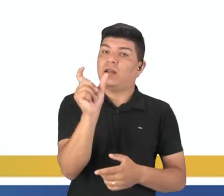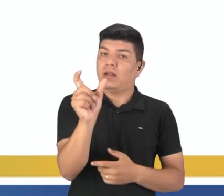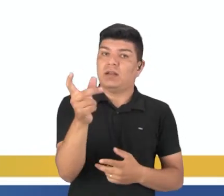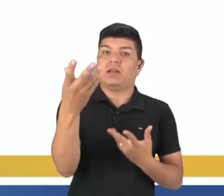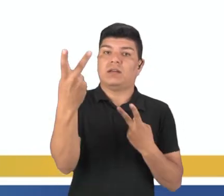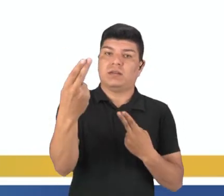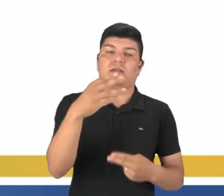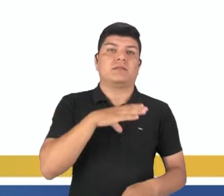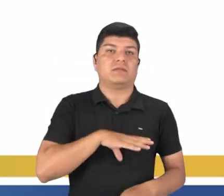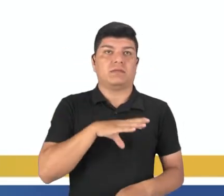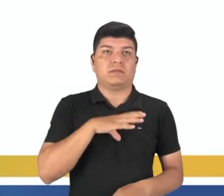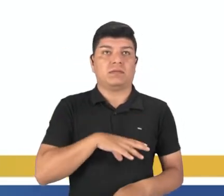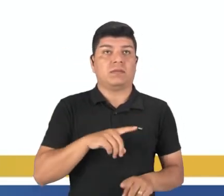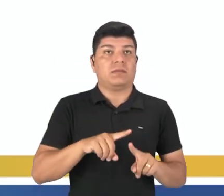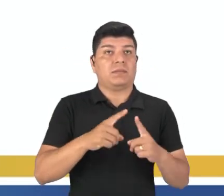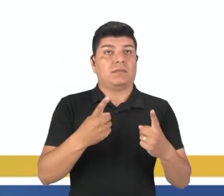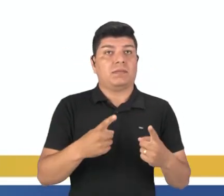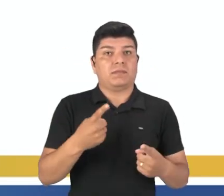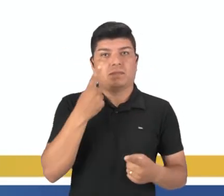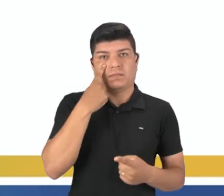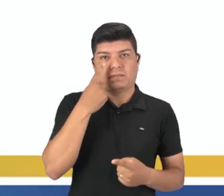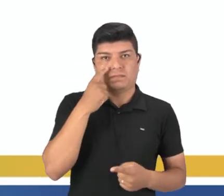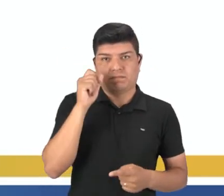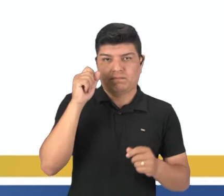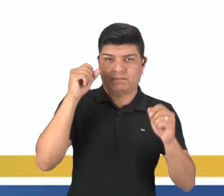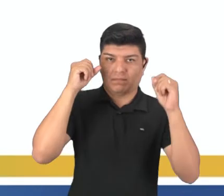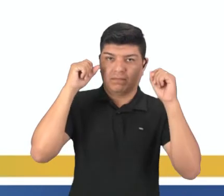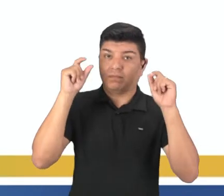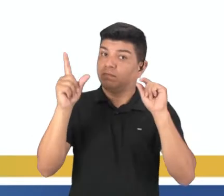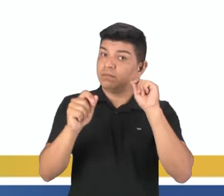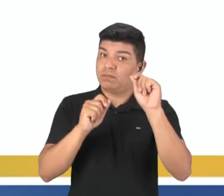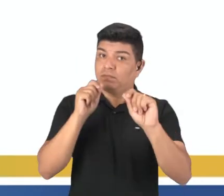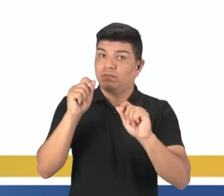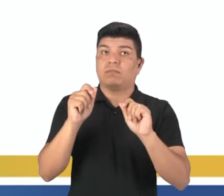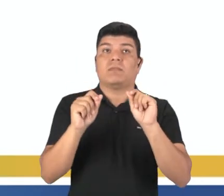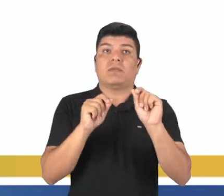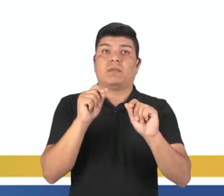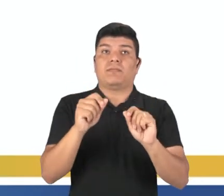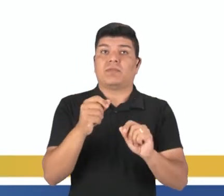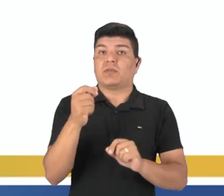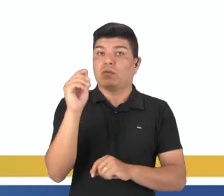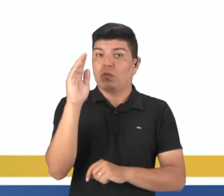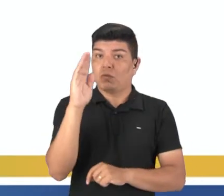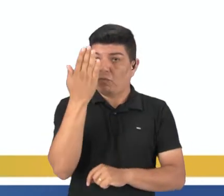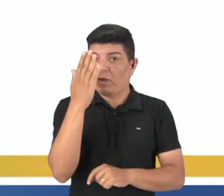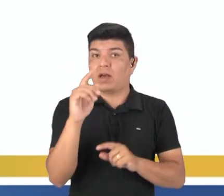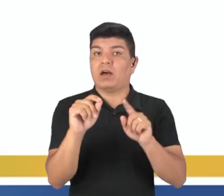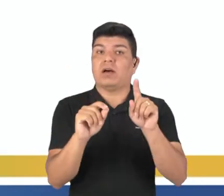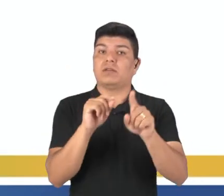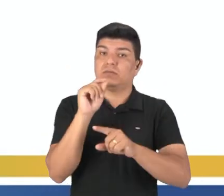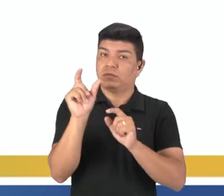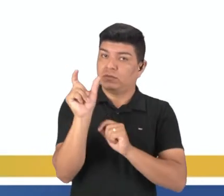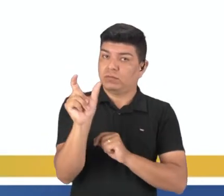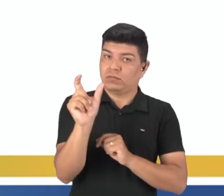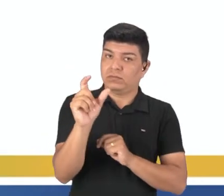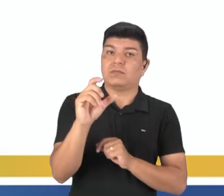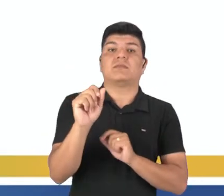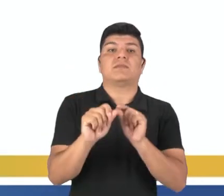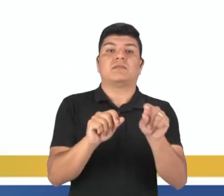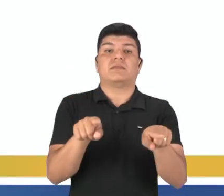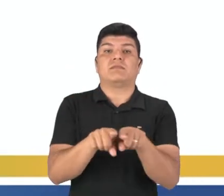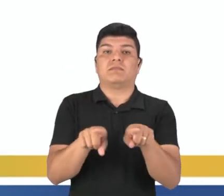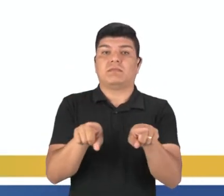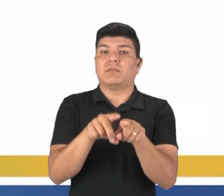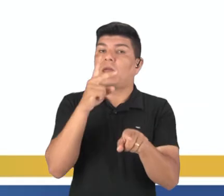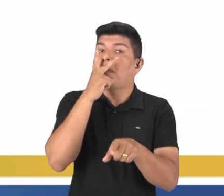que o português porém também temos que ficar bem espertos for respeito aos falsos Franz ou os falsos cognatos e